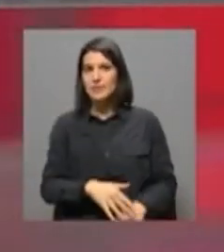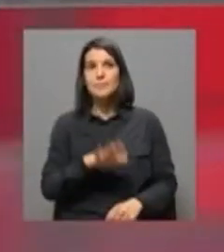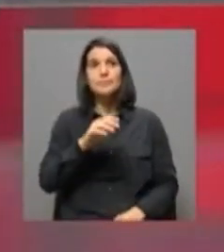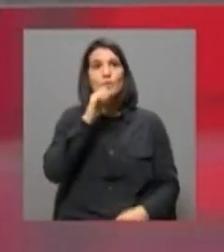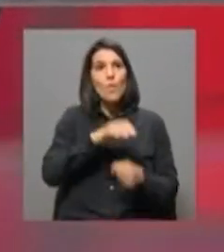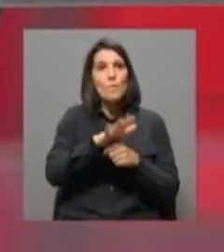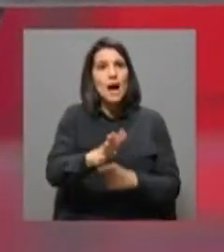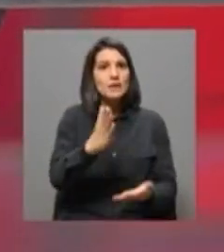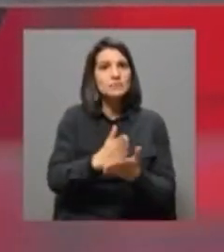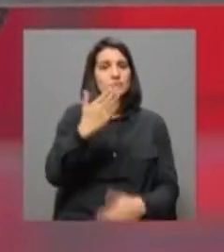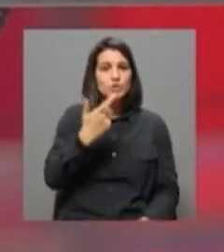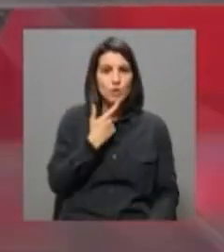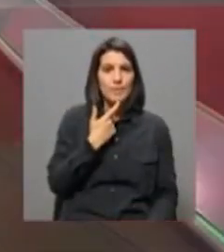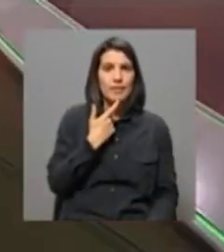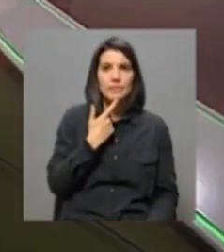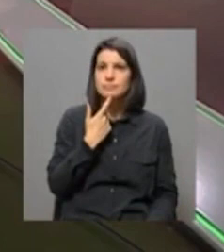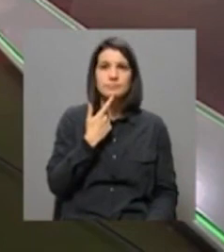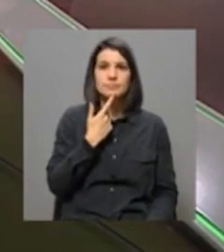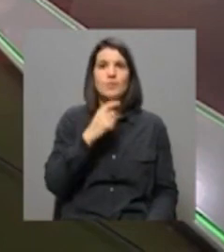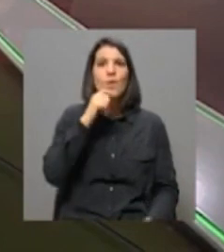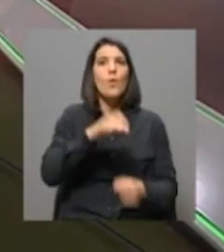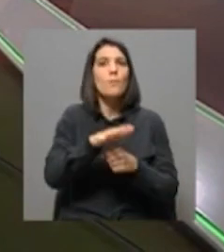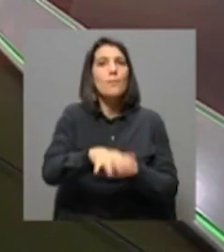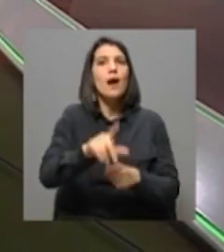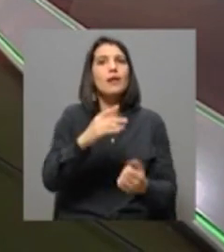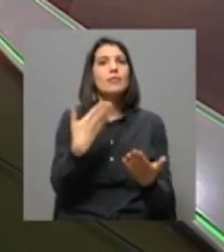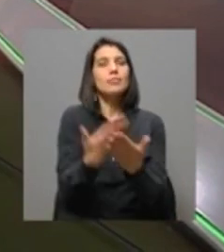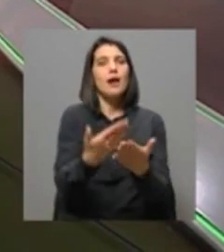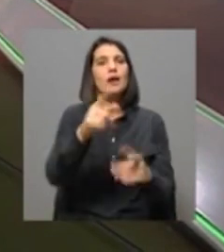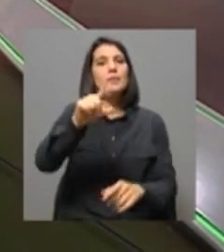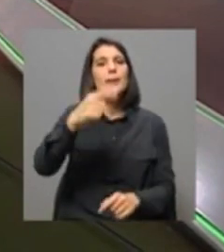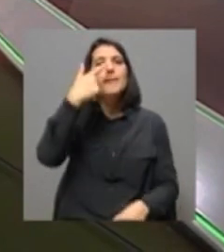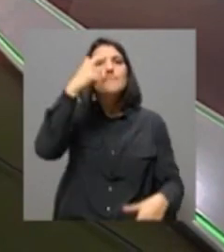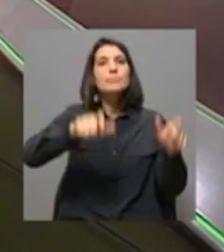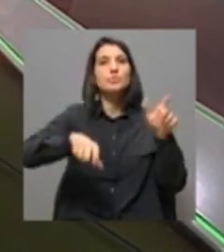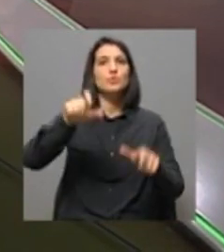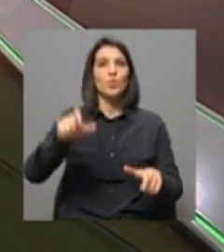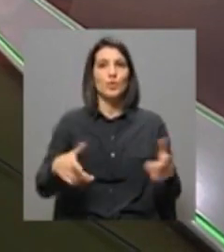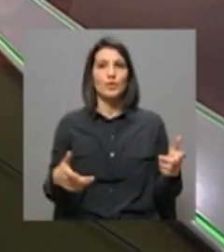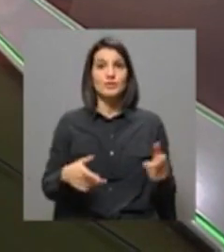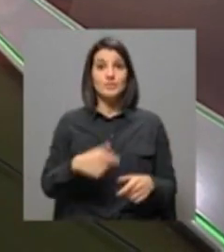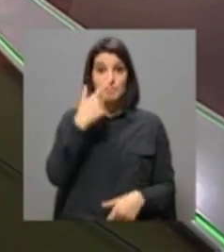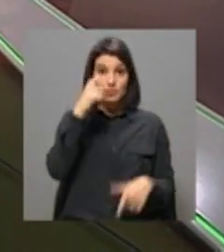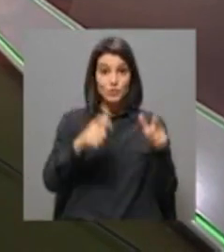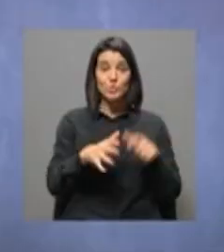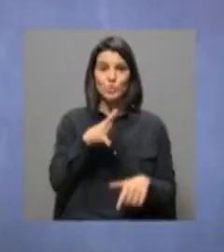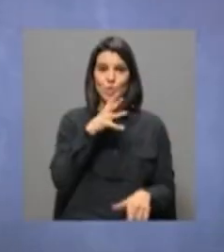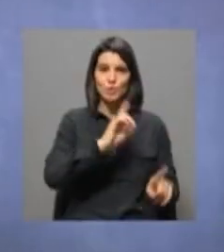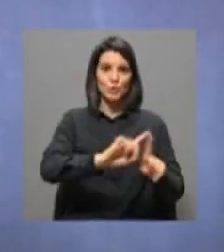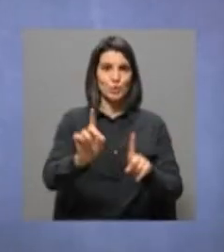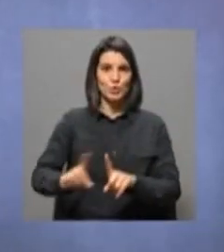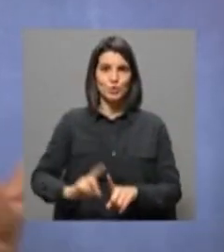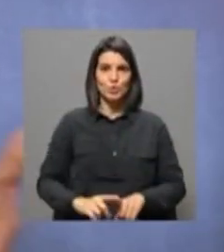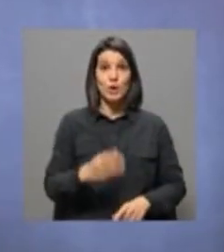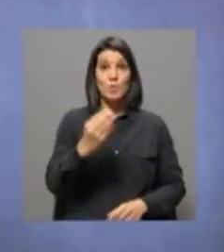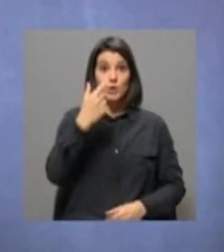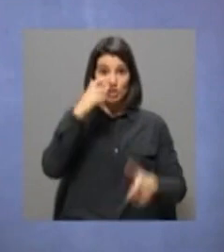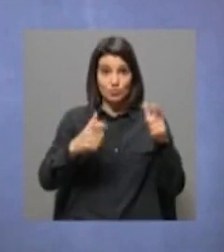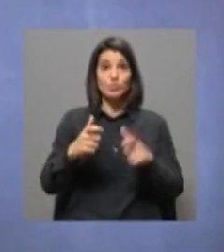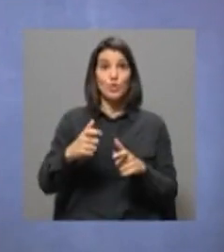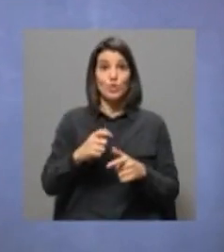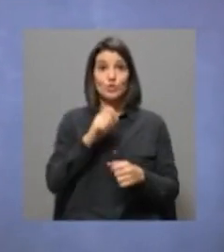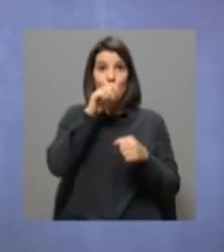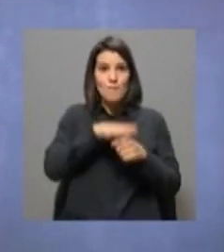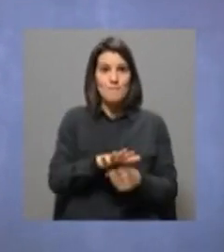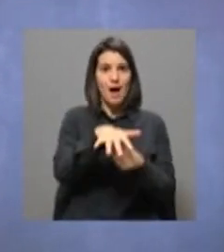não traz só pedras. O mar também traz pessoas. E traz pessoas de todas as cores. E há muita gente que vem por esse mar,